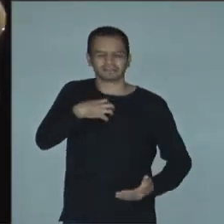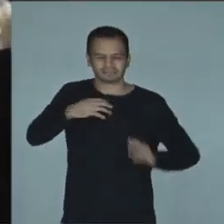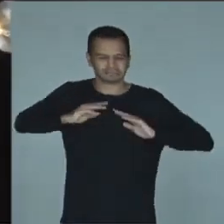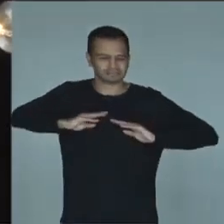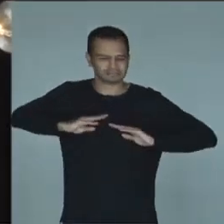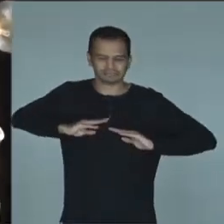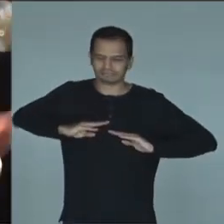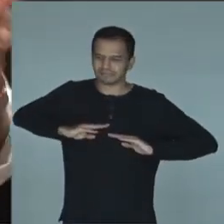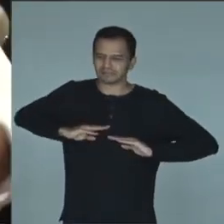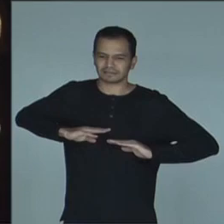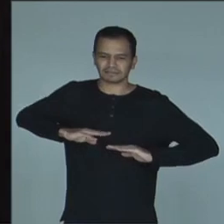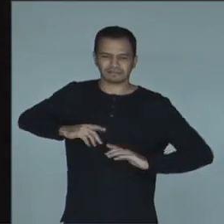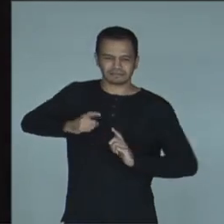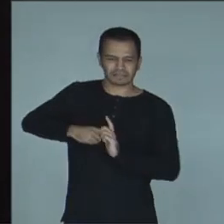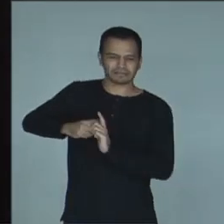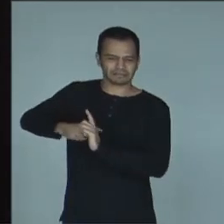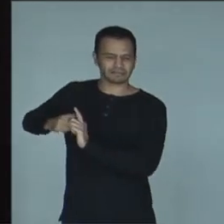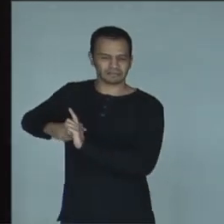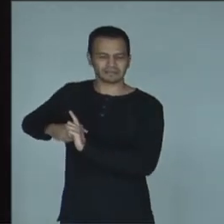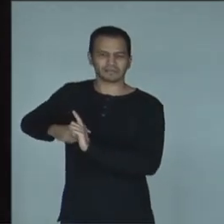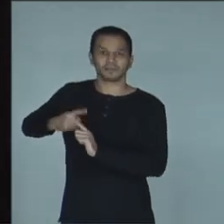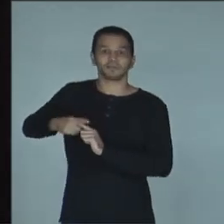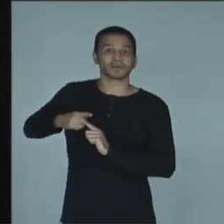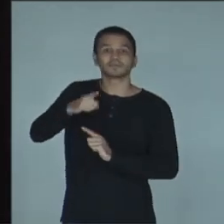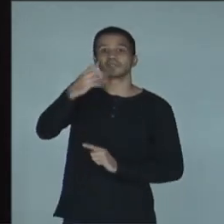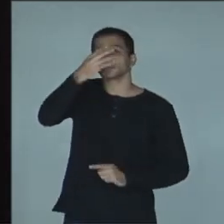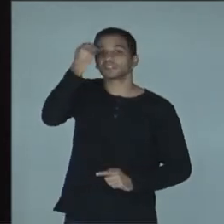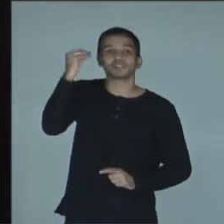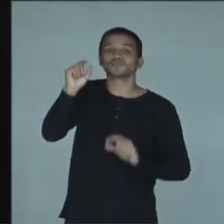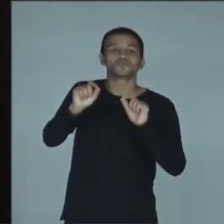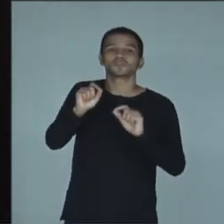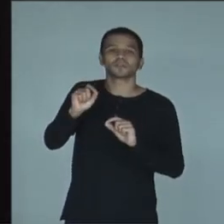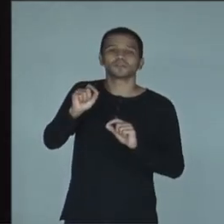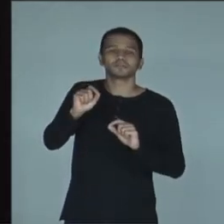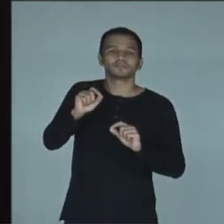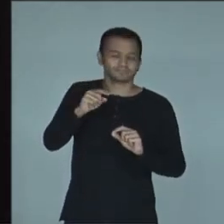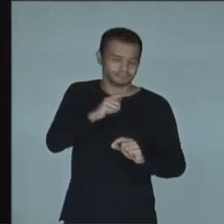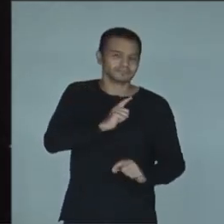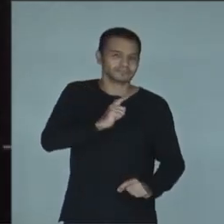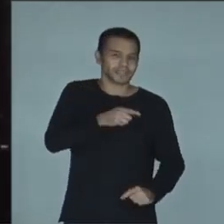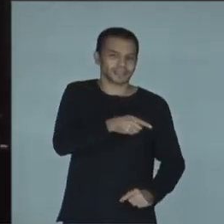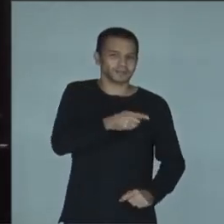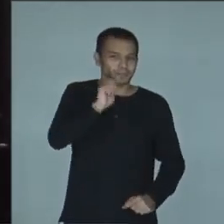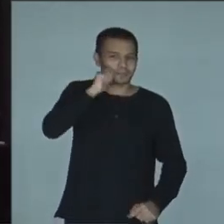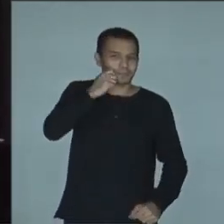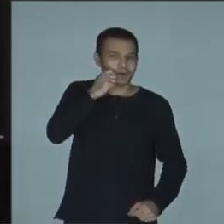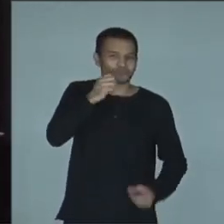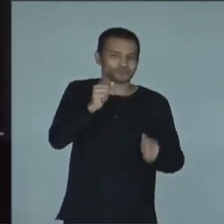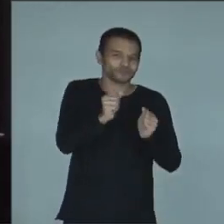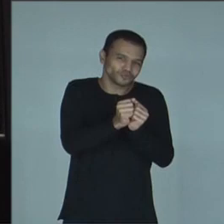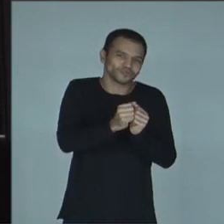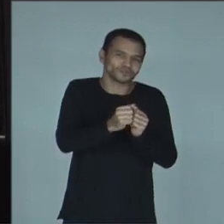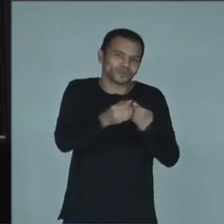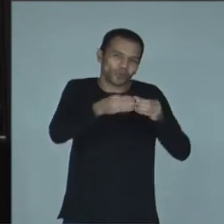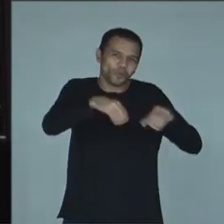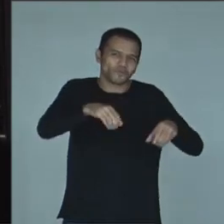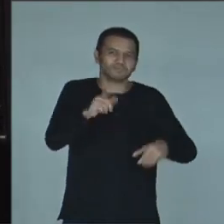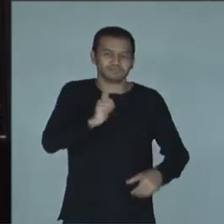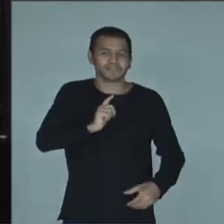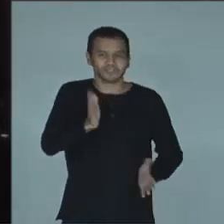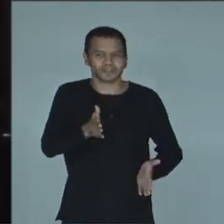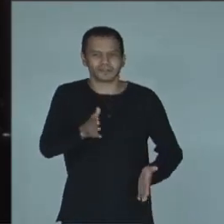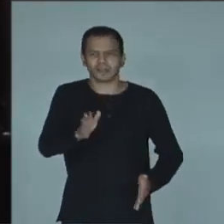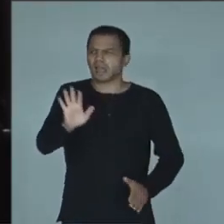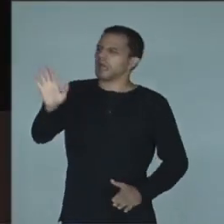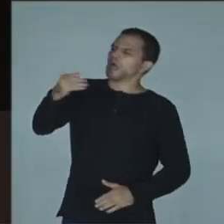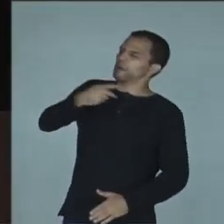de problema é porque você esqueceu que no meio do seu to two pão com ovo é pão com ovo é